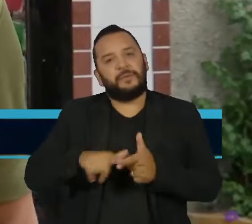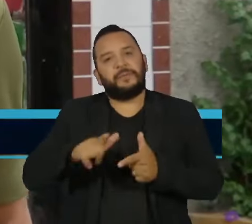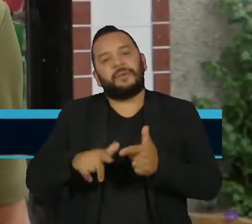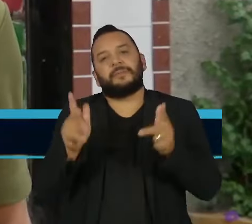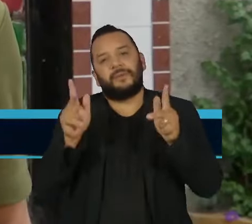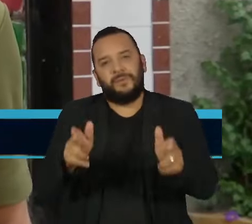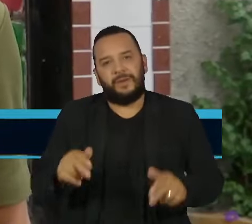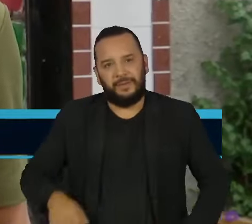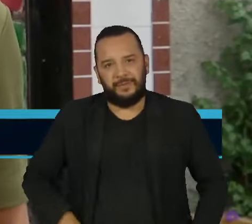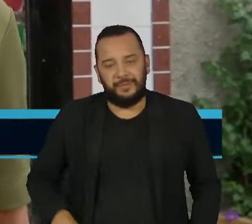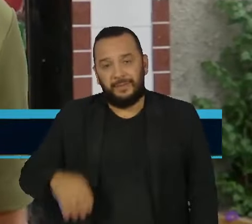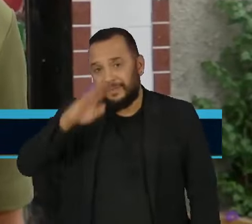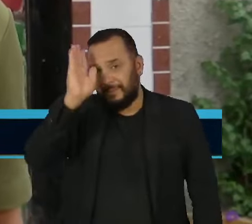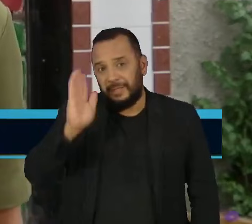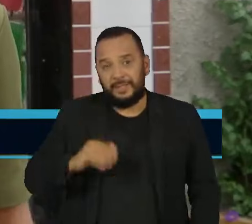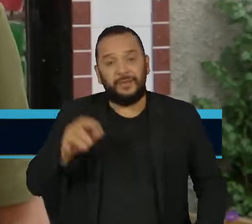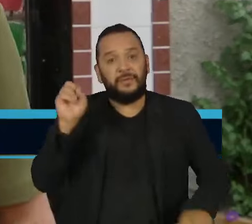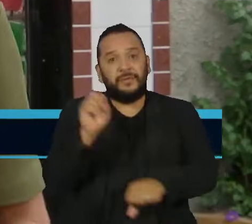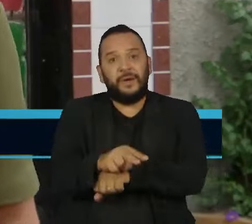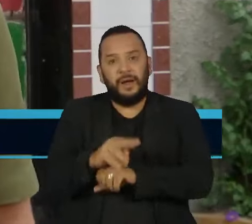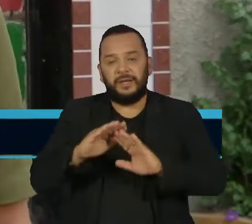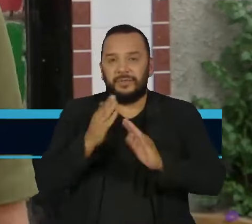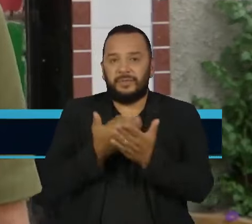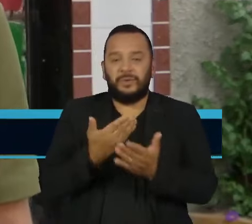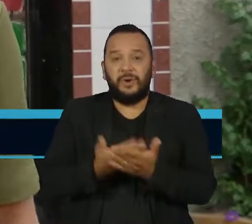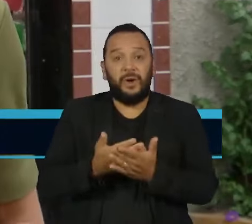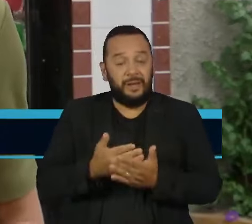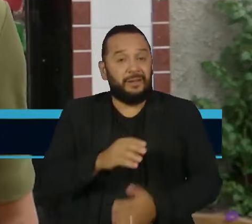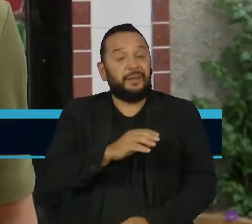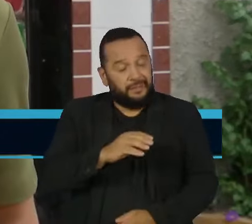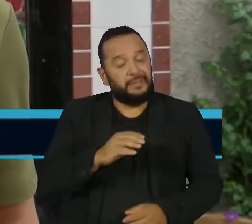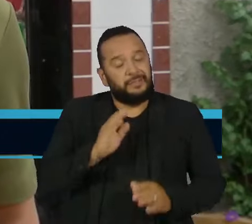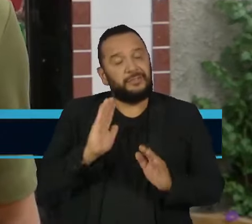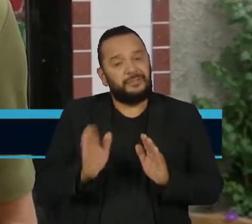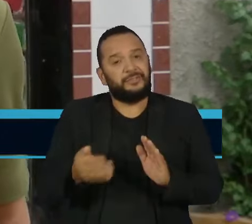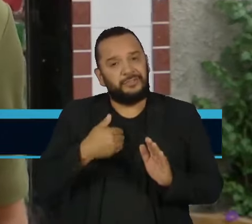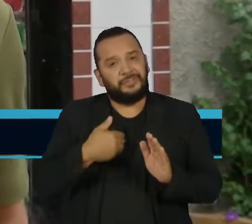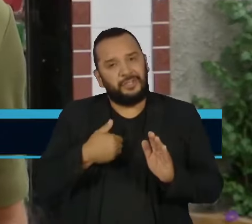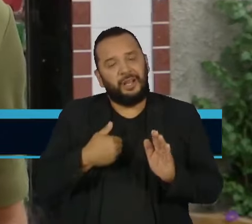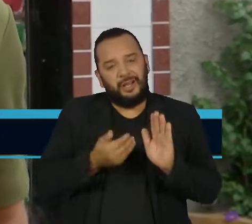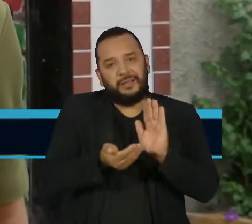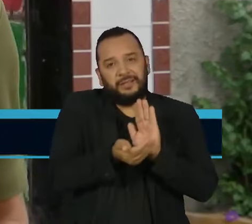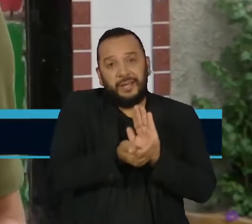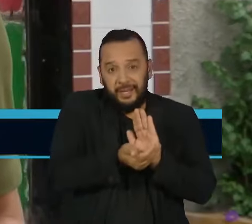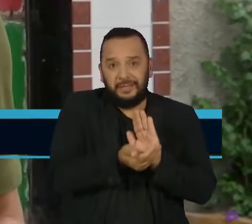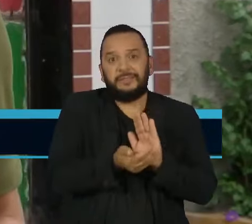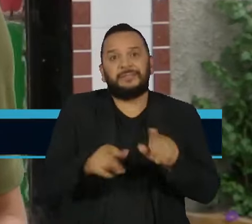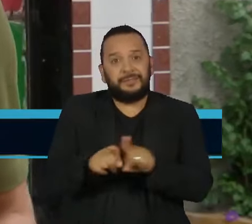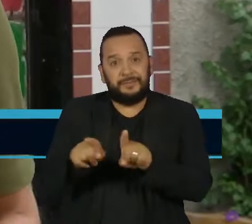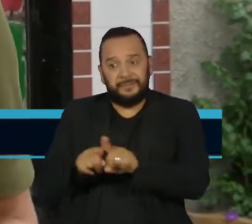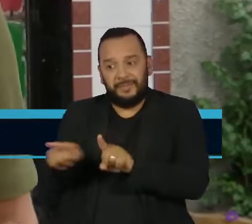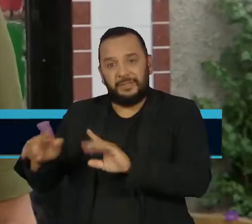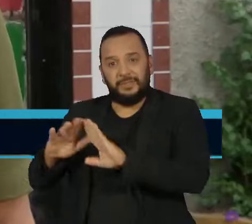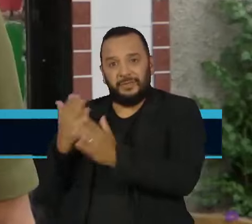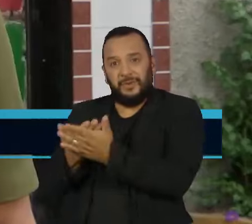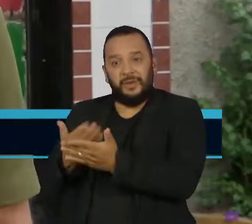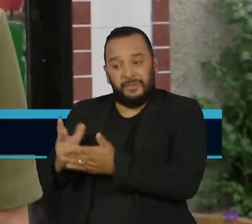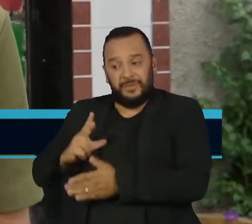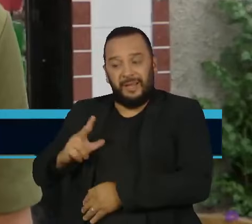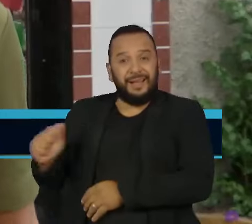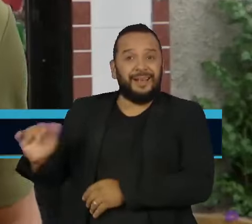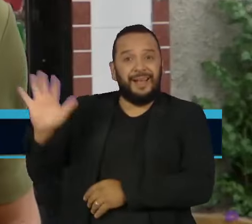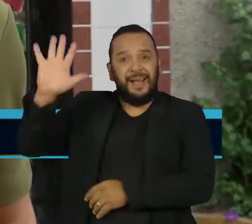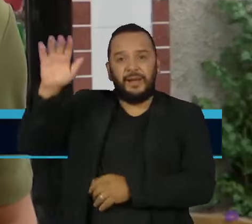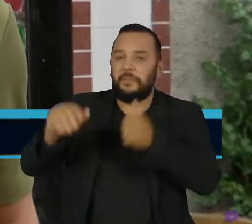No Brasil, a falta de vagas em creches públicas e o preço alto das mensalidades das instituições privadas tiram cada vez